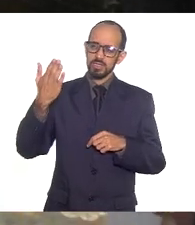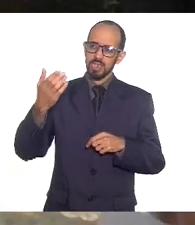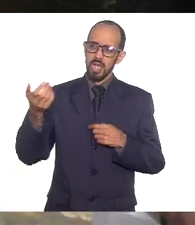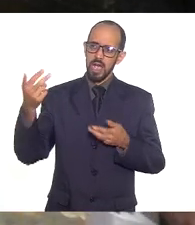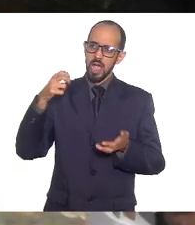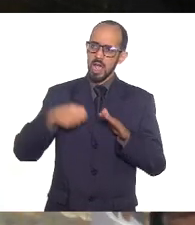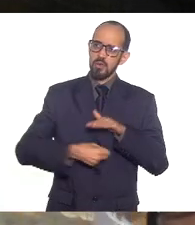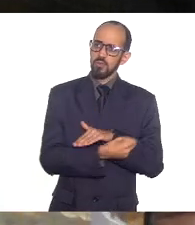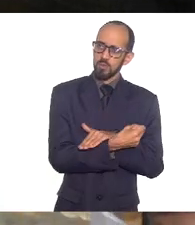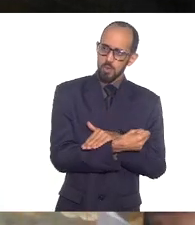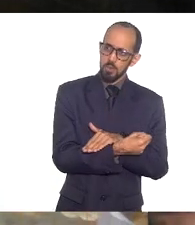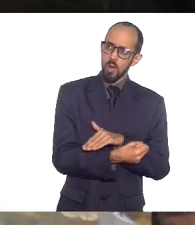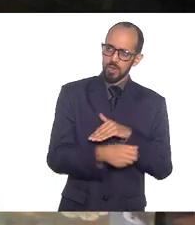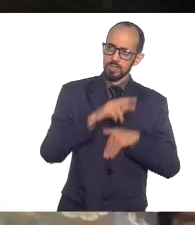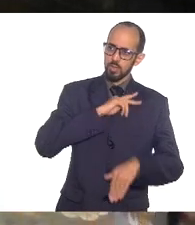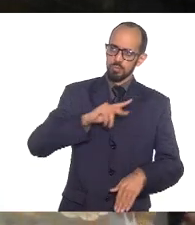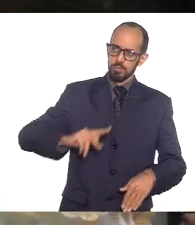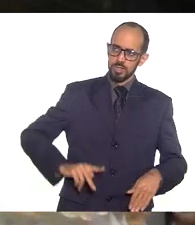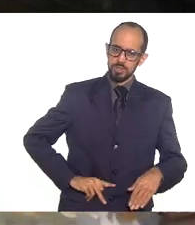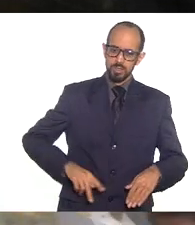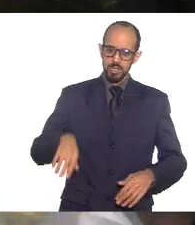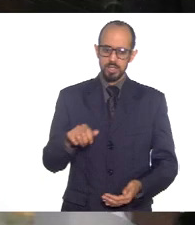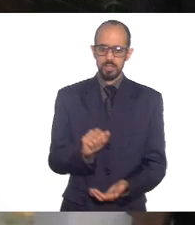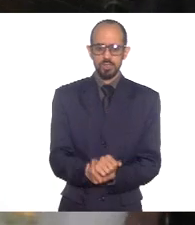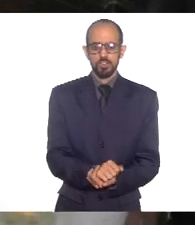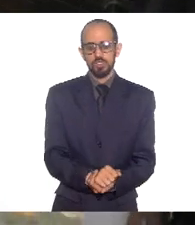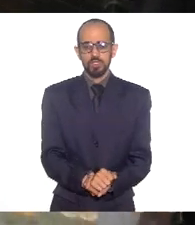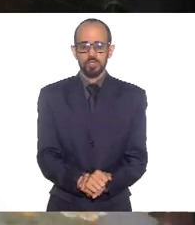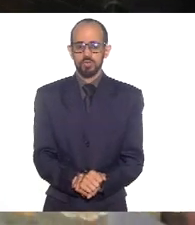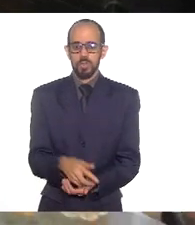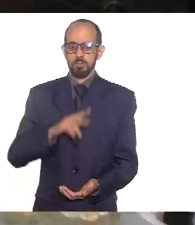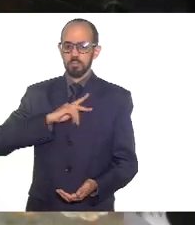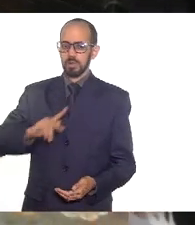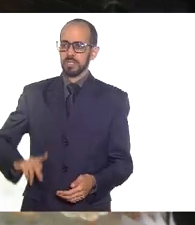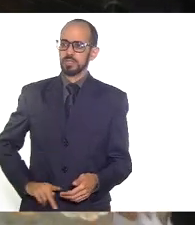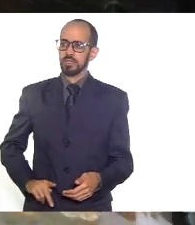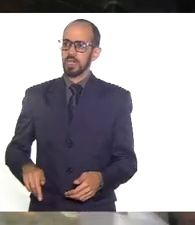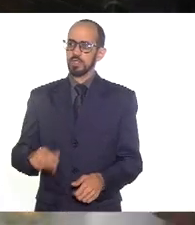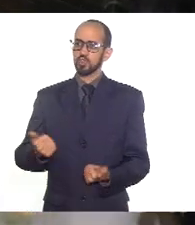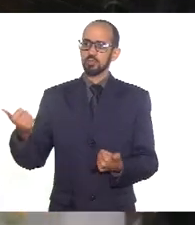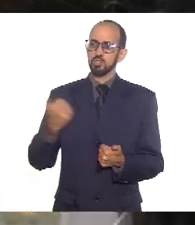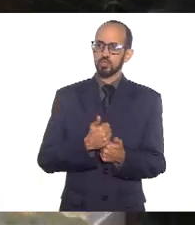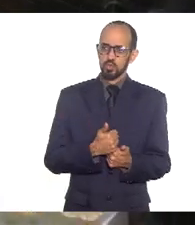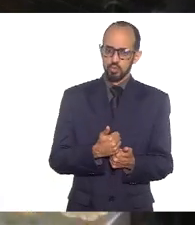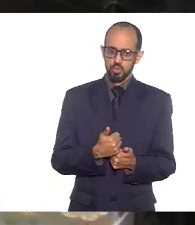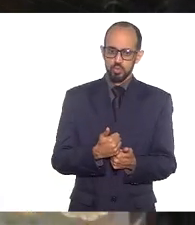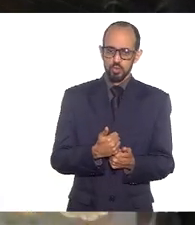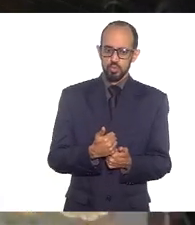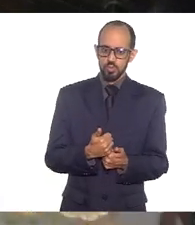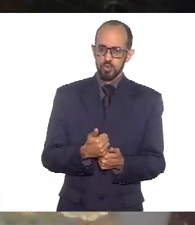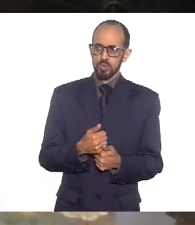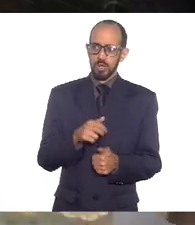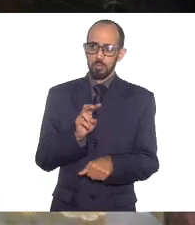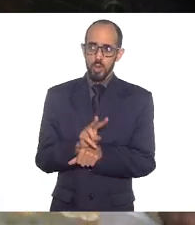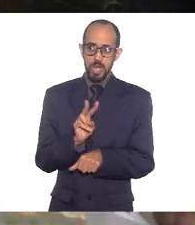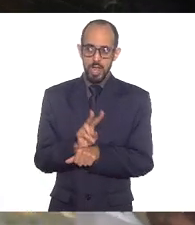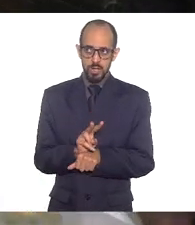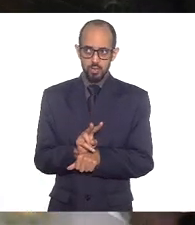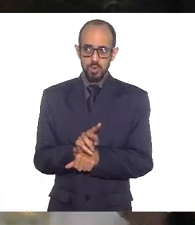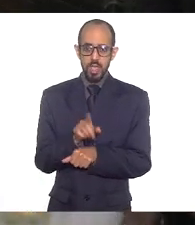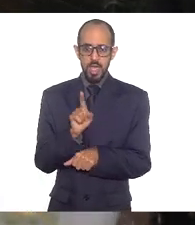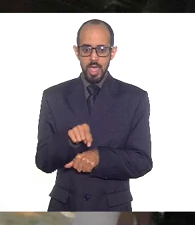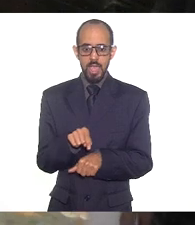a presidência dessa casa na condição de Presidente inteirinho na verdade sinalizará vale